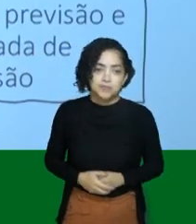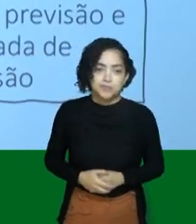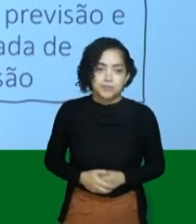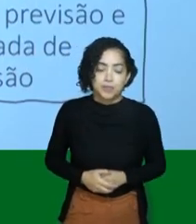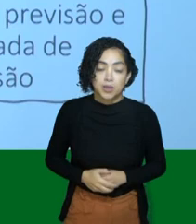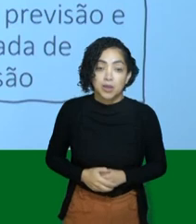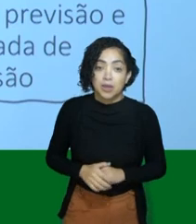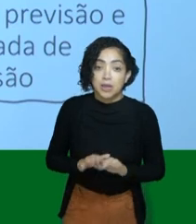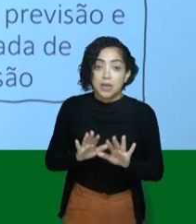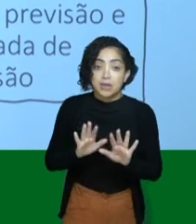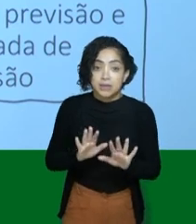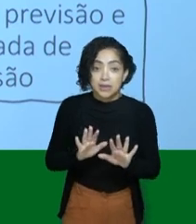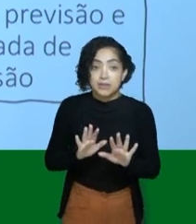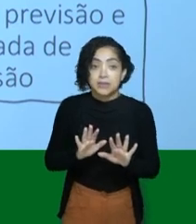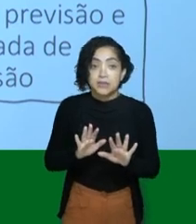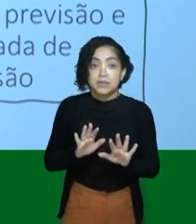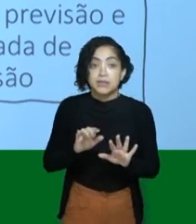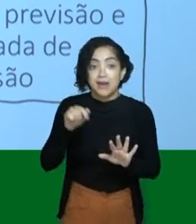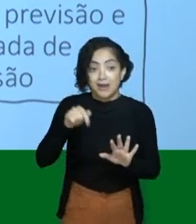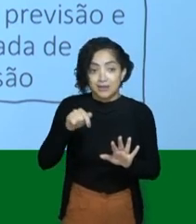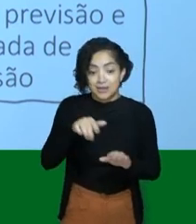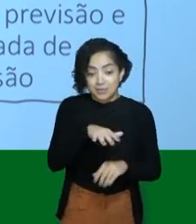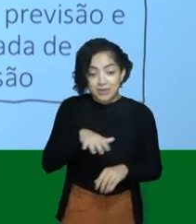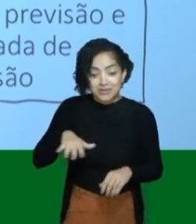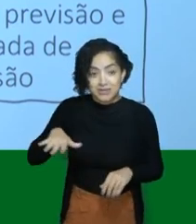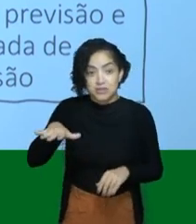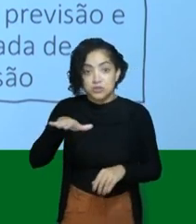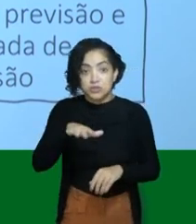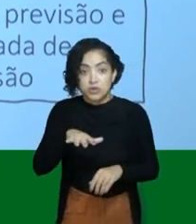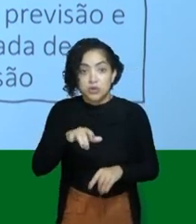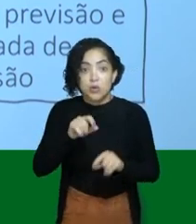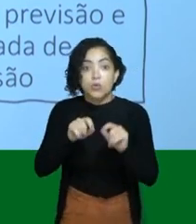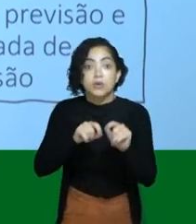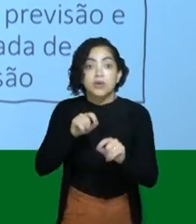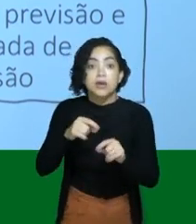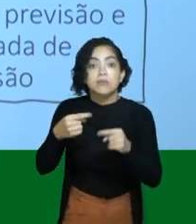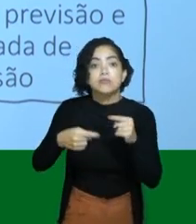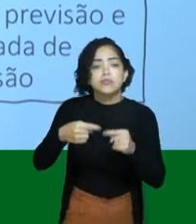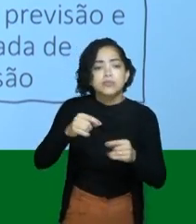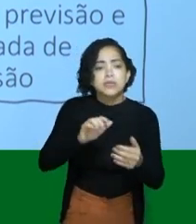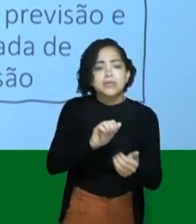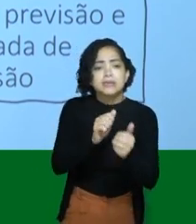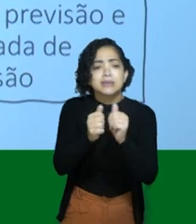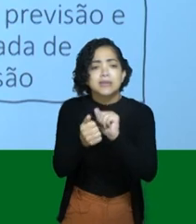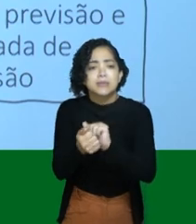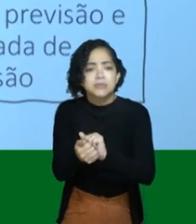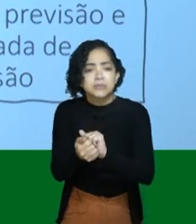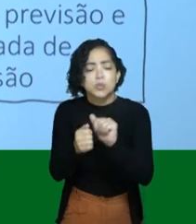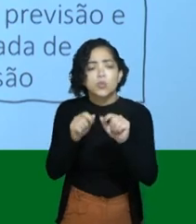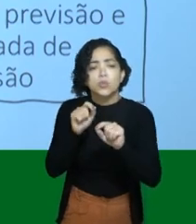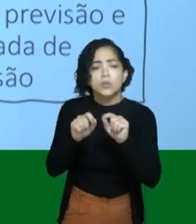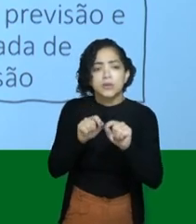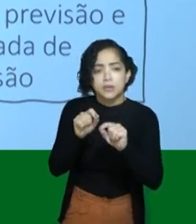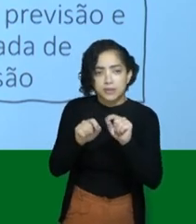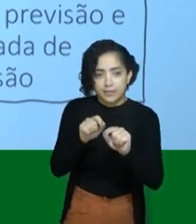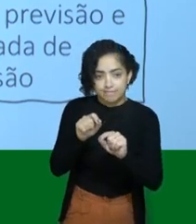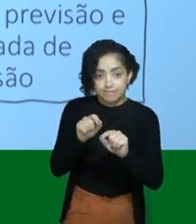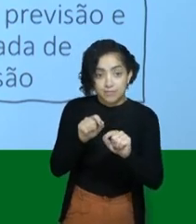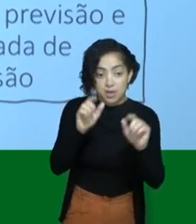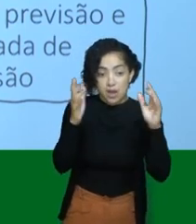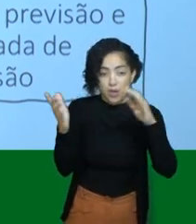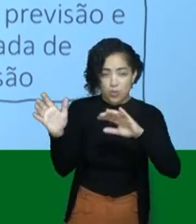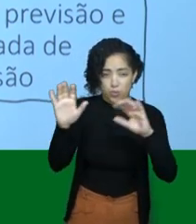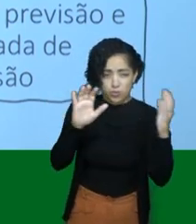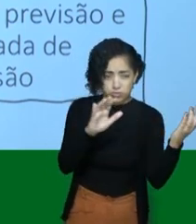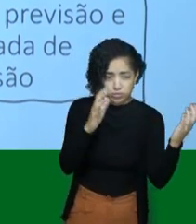aí, isso aqui é mais regional, né? É o que a gente chama as medidas de adaptação. É o seguinte: é porque as mudanças